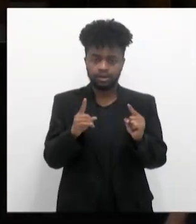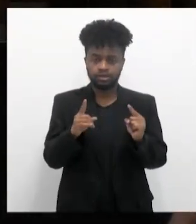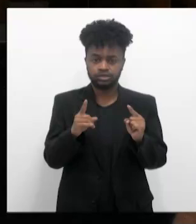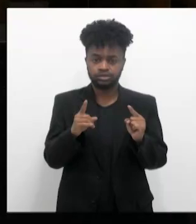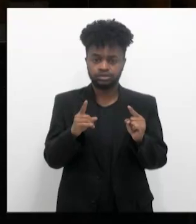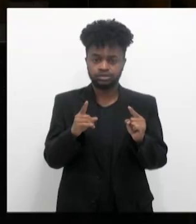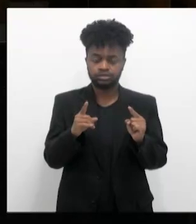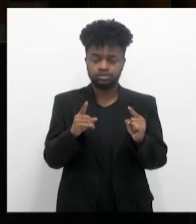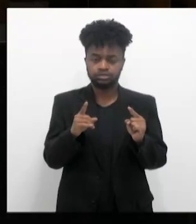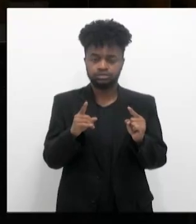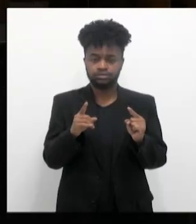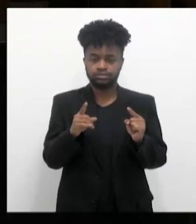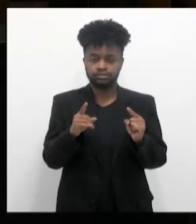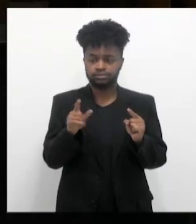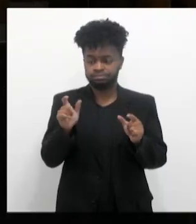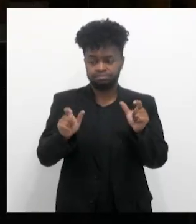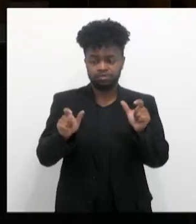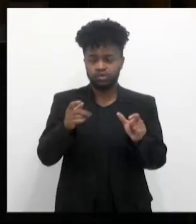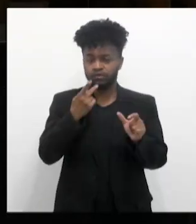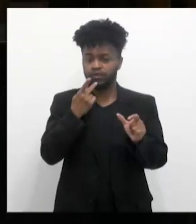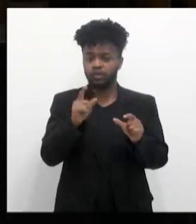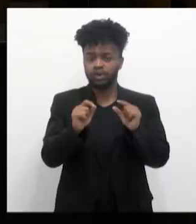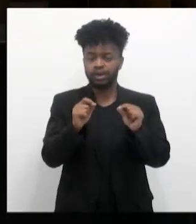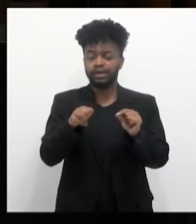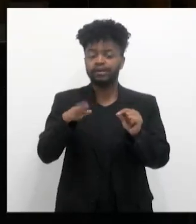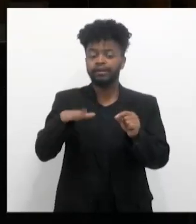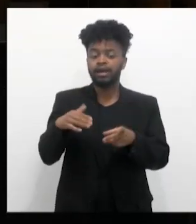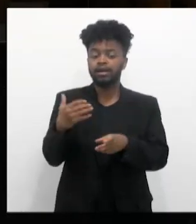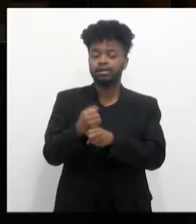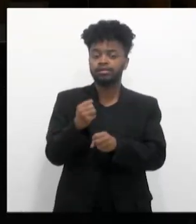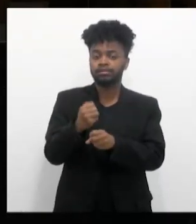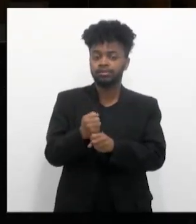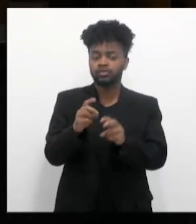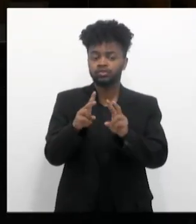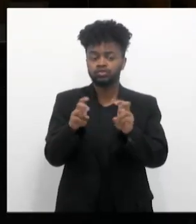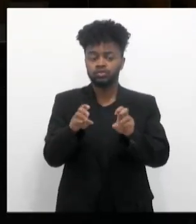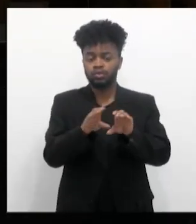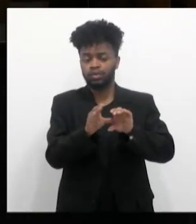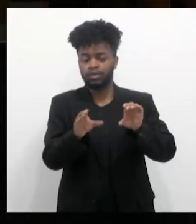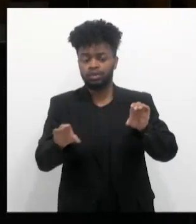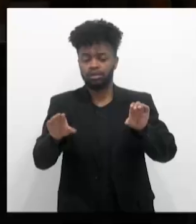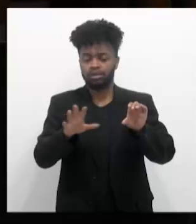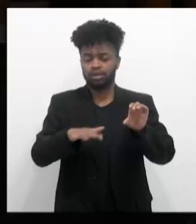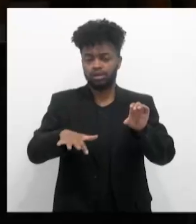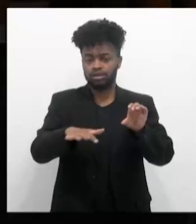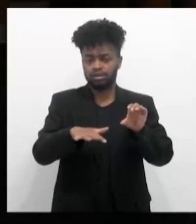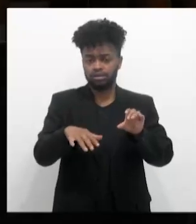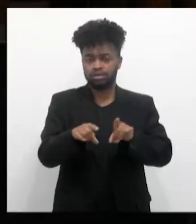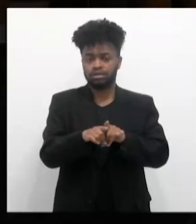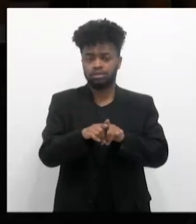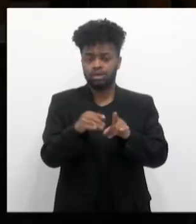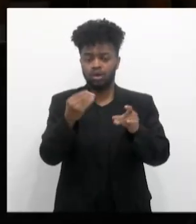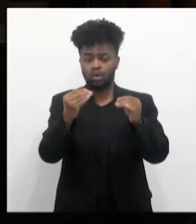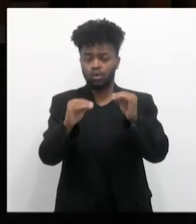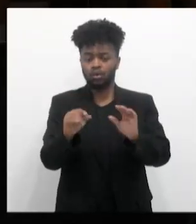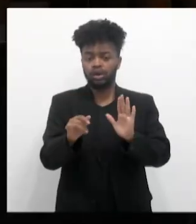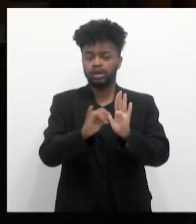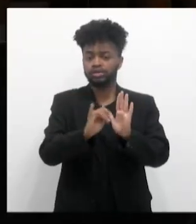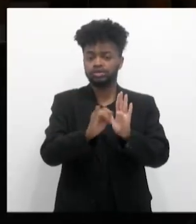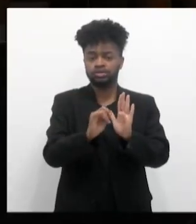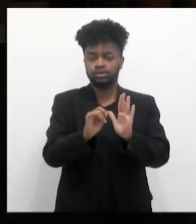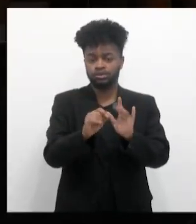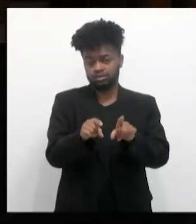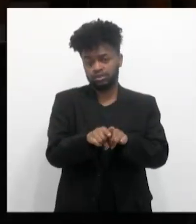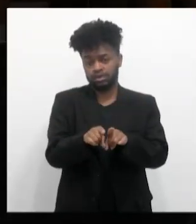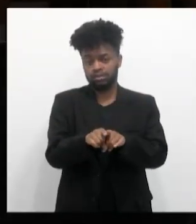quem fez esses cálculos de rede e colocou no edital